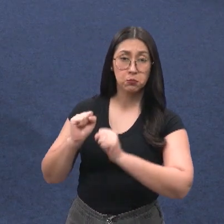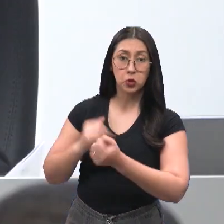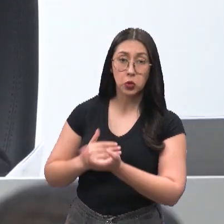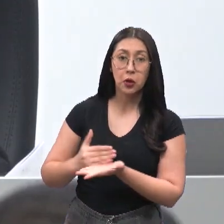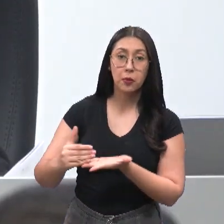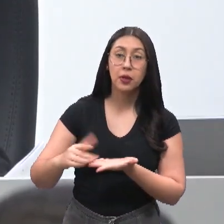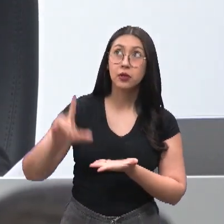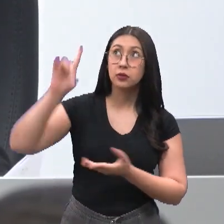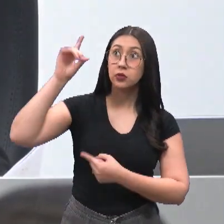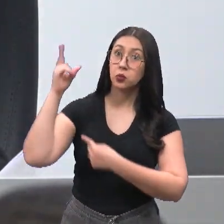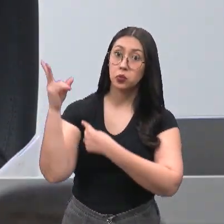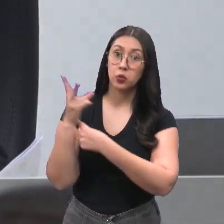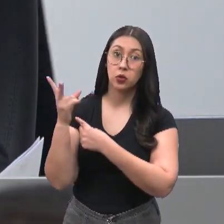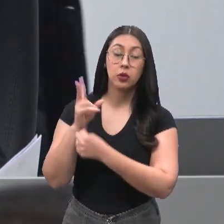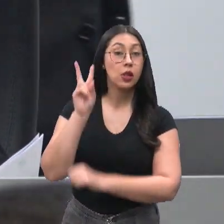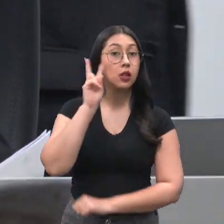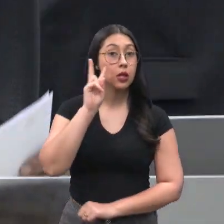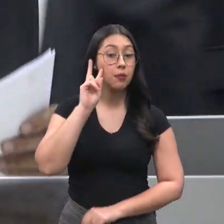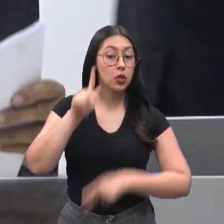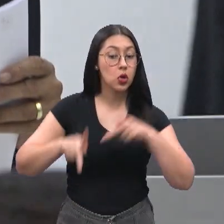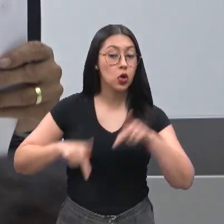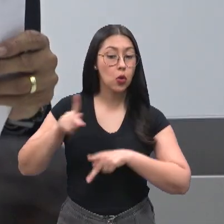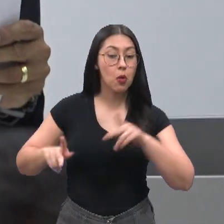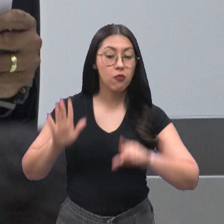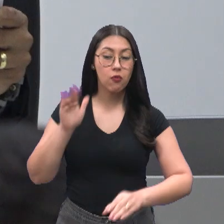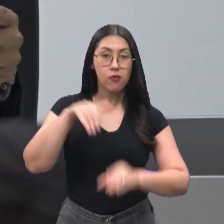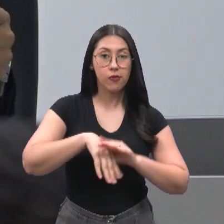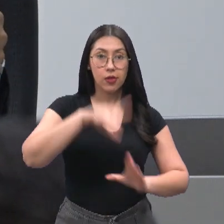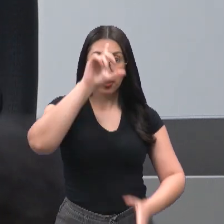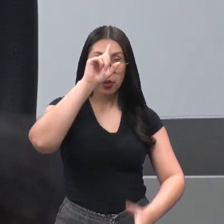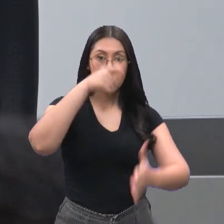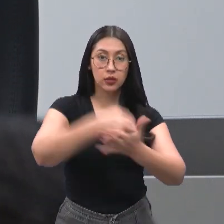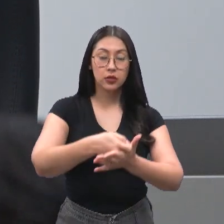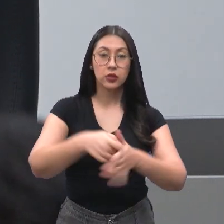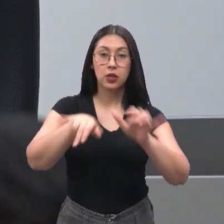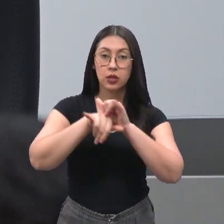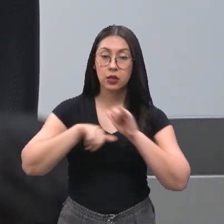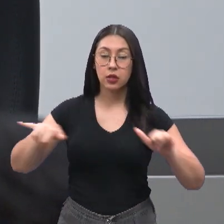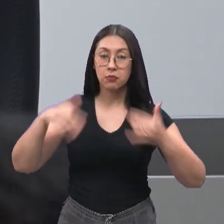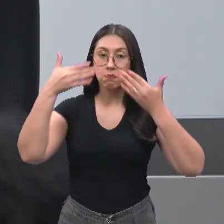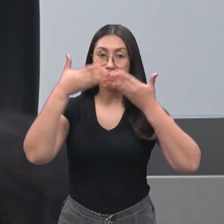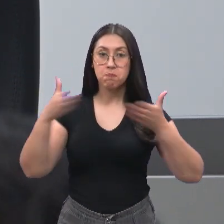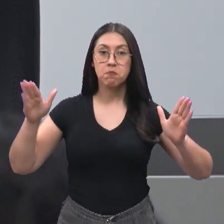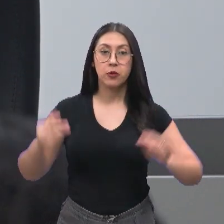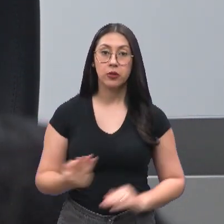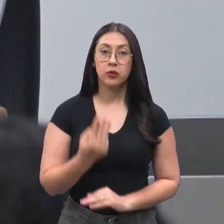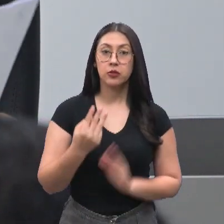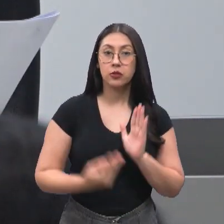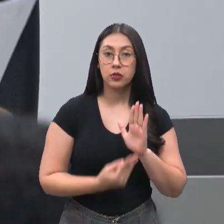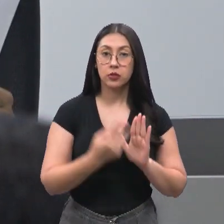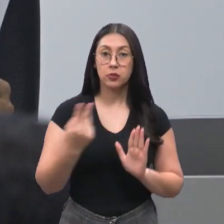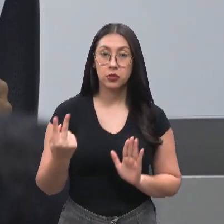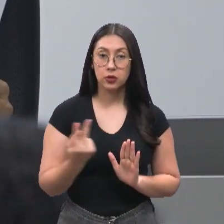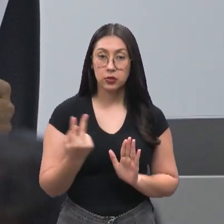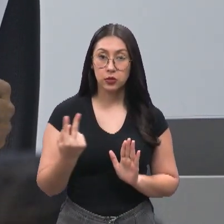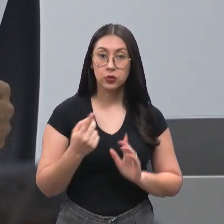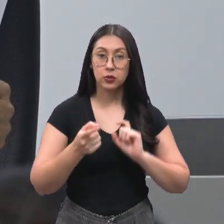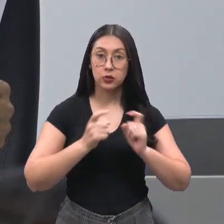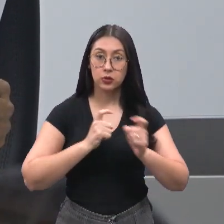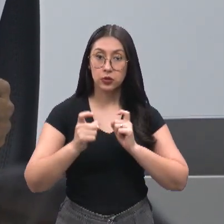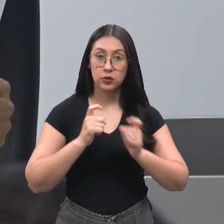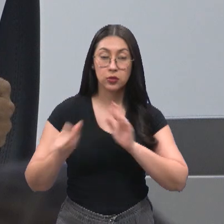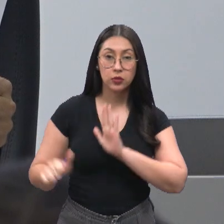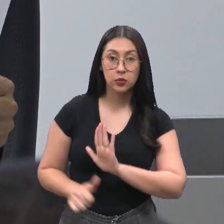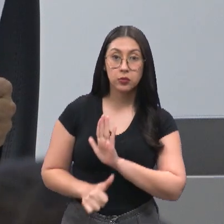de Deus, lembrando que todo poder emana do povo, declaro aberta a 32ª sessão ordinária da primeira